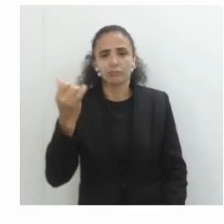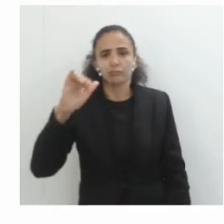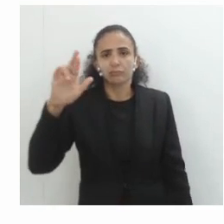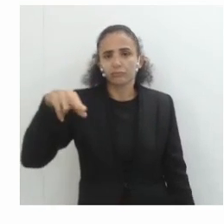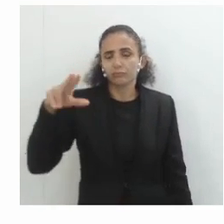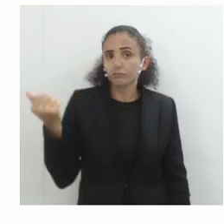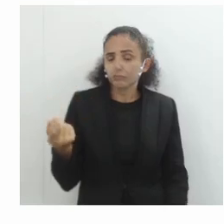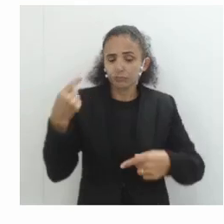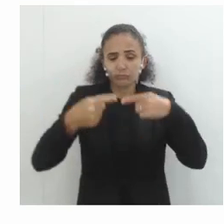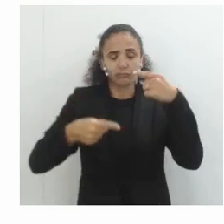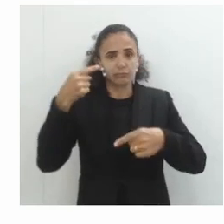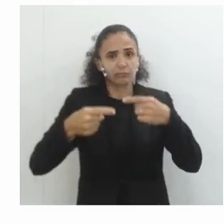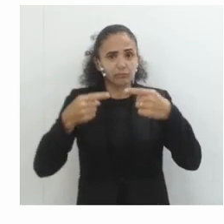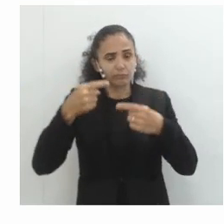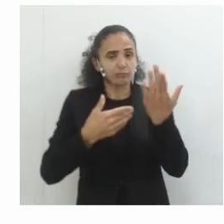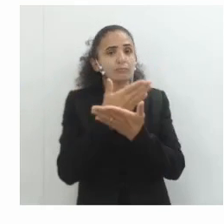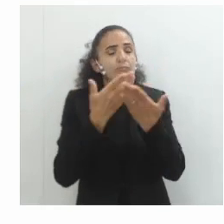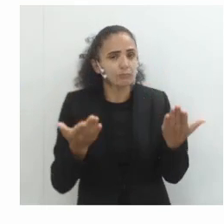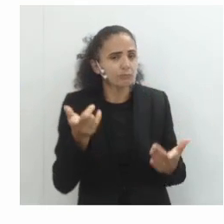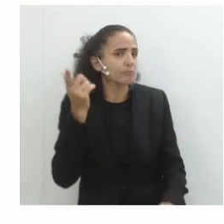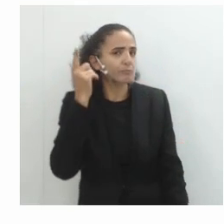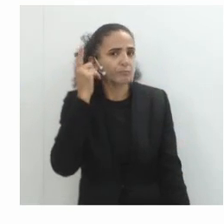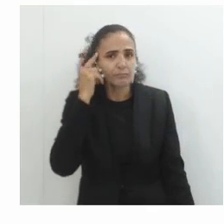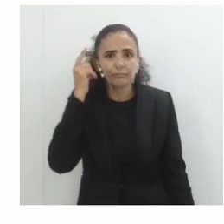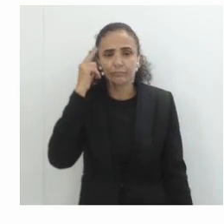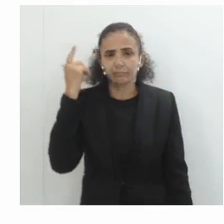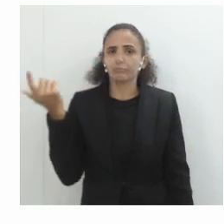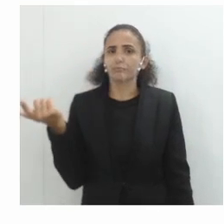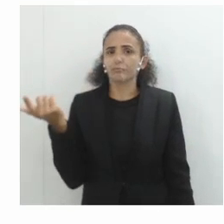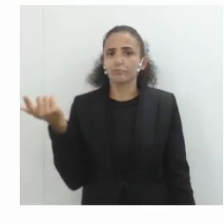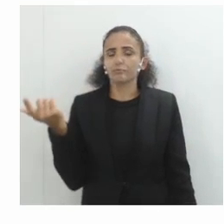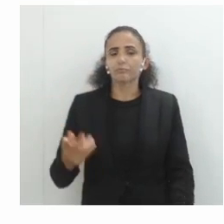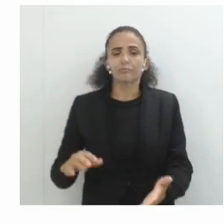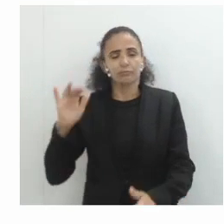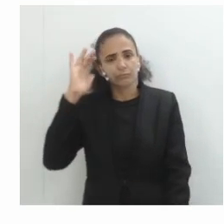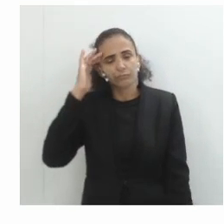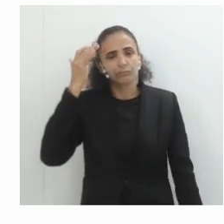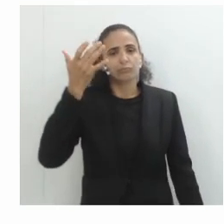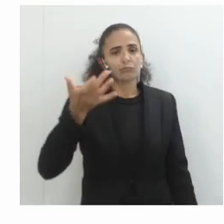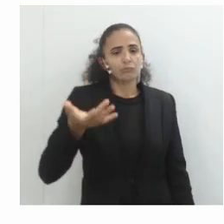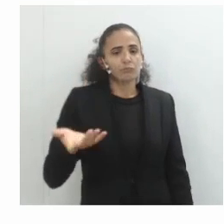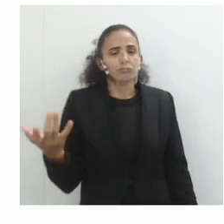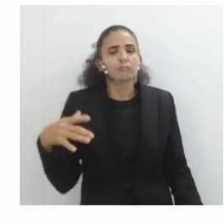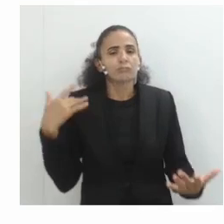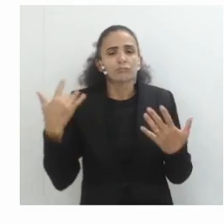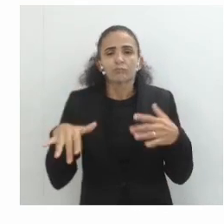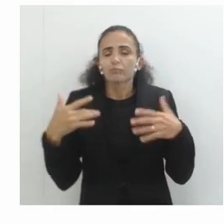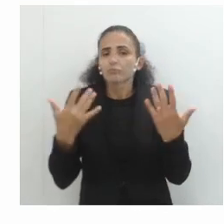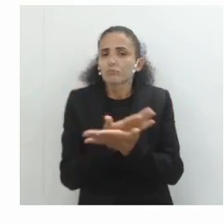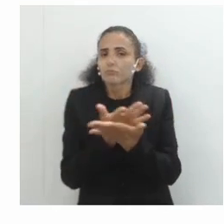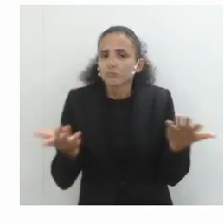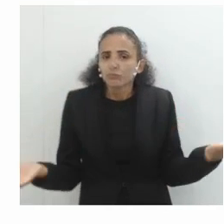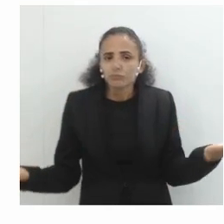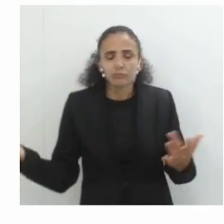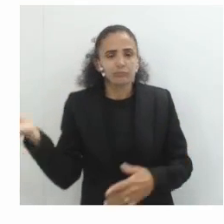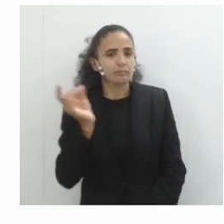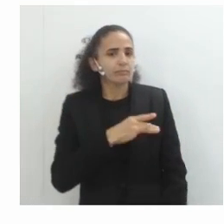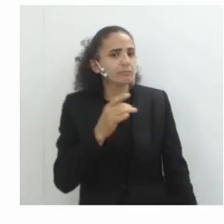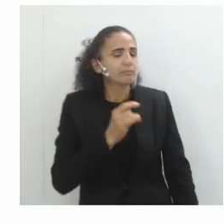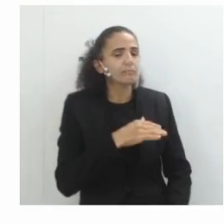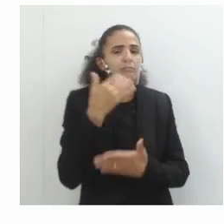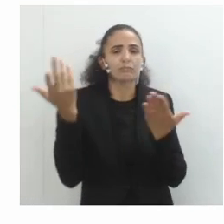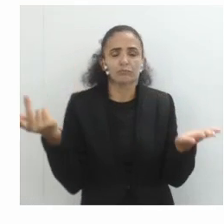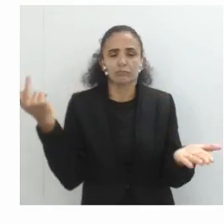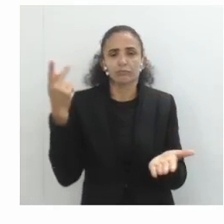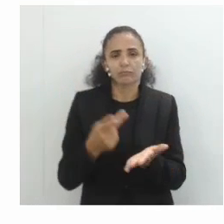desenvolvimento de políticas nucleares. E isso causa uma certa tensão, principalmente porque esse país, a Coreia do